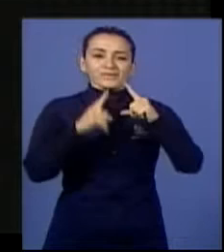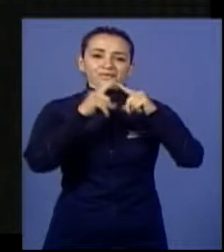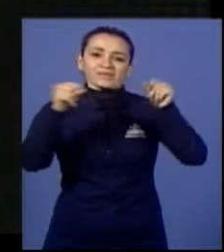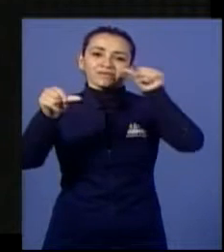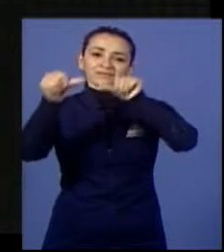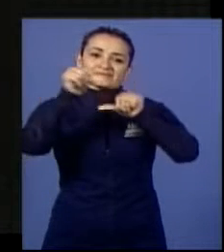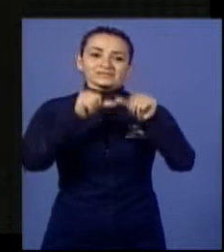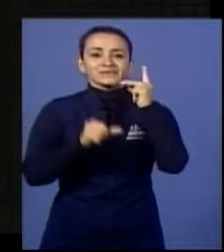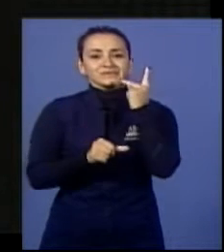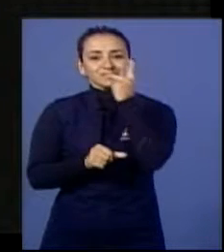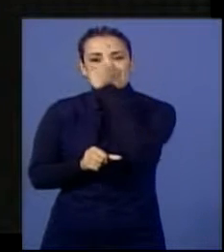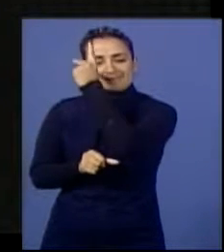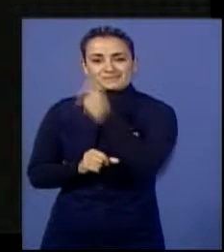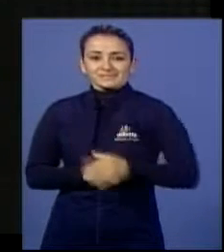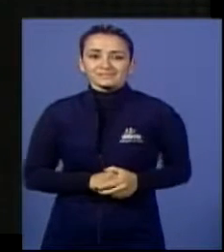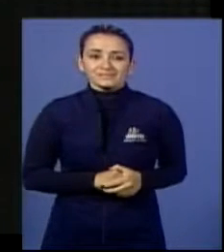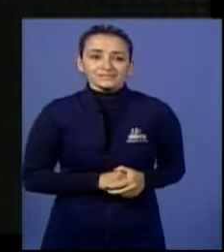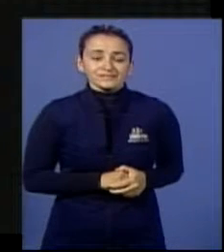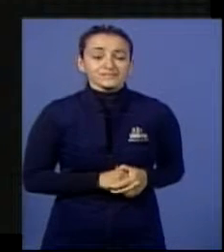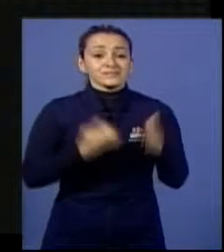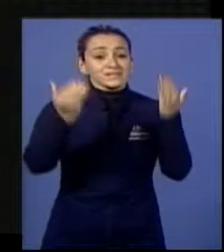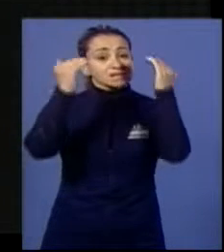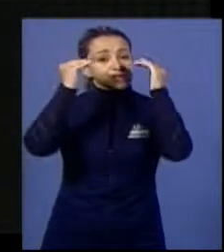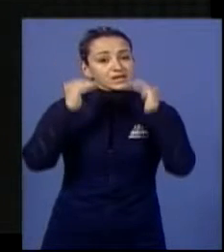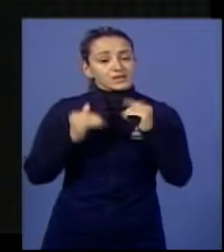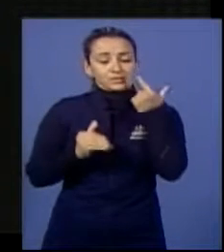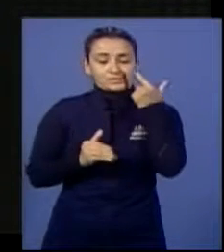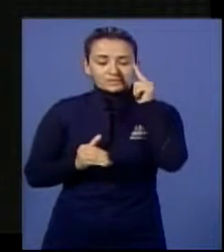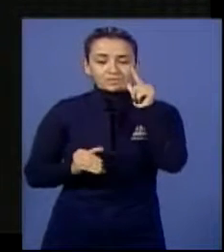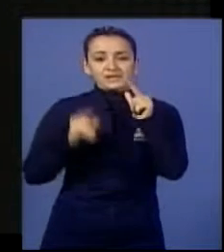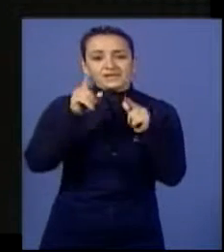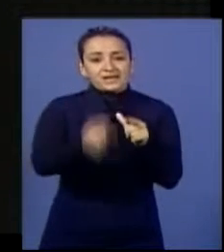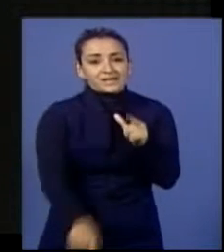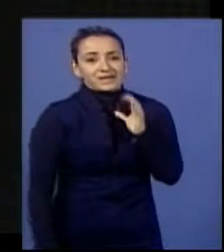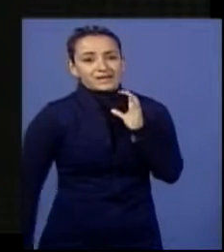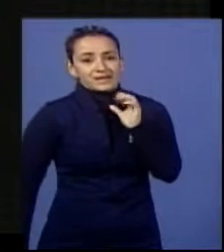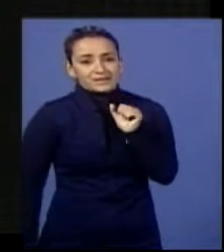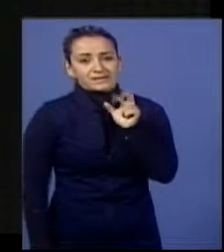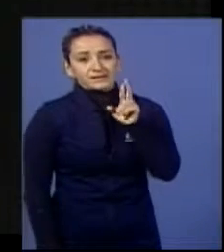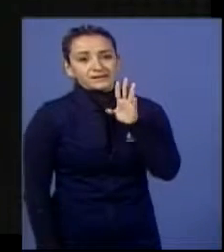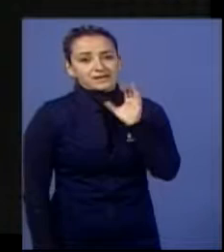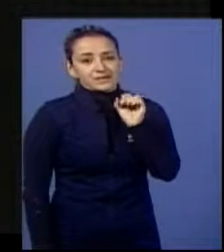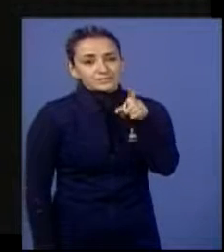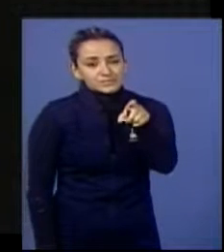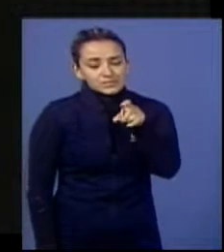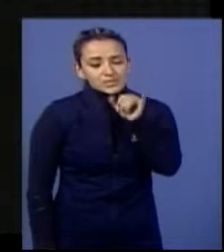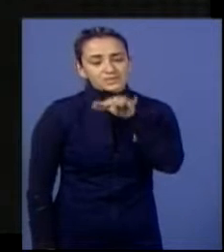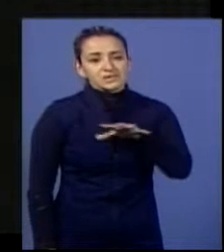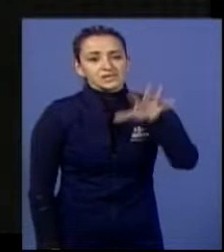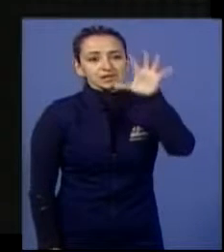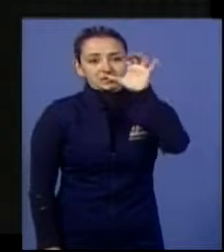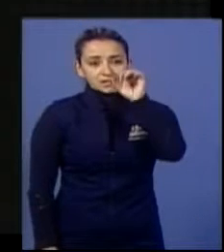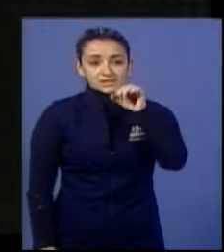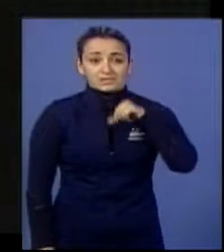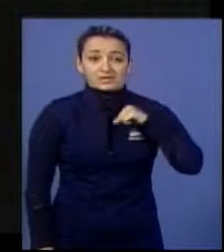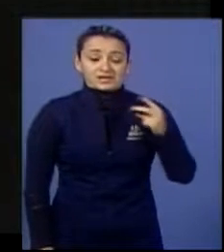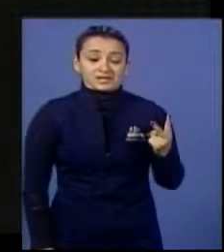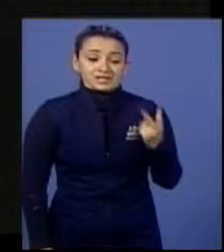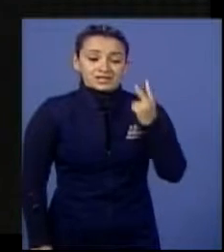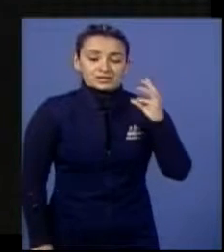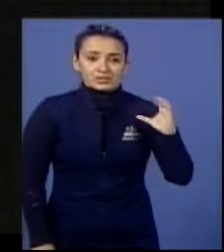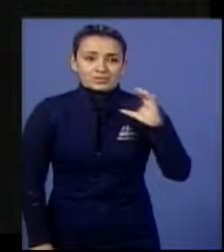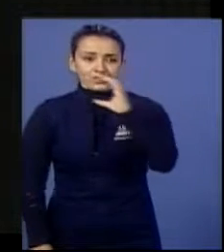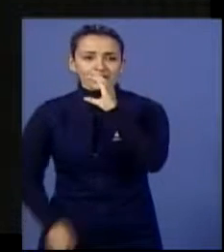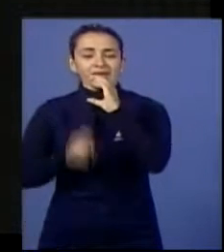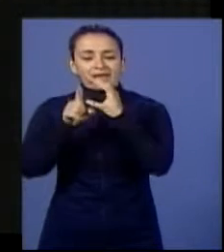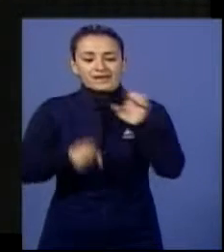usa? É. E a substância que eu tenho aqui embaixo é um ácido carboxílico. Ele também tem dois carbonos, eu uso et. A ligação é